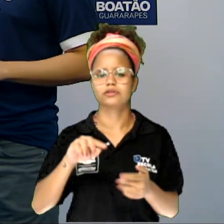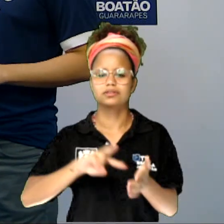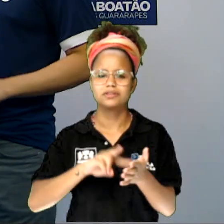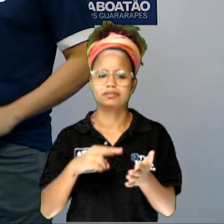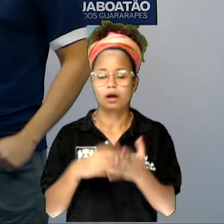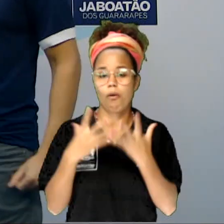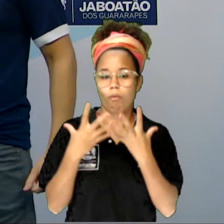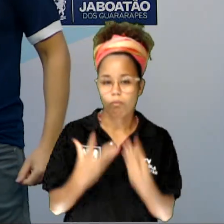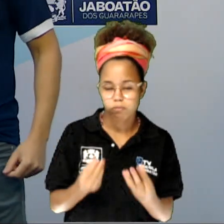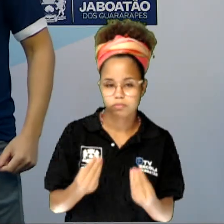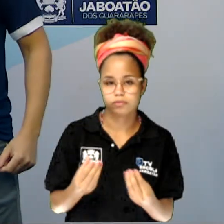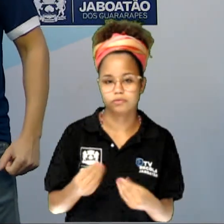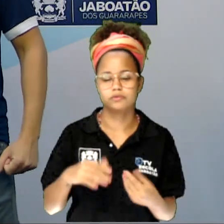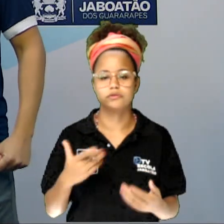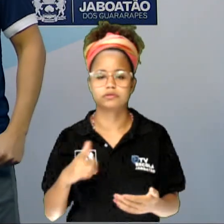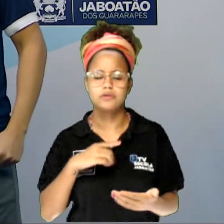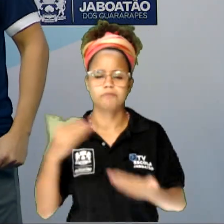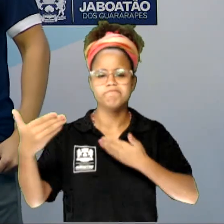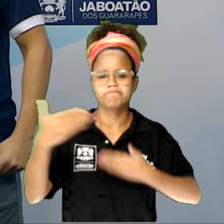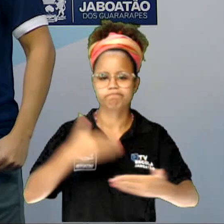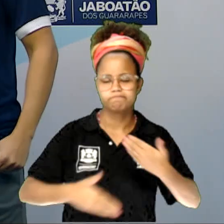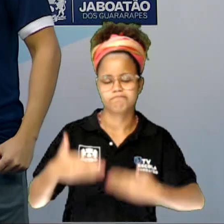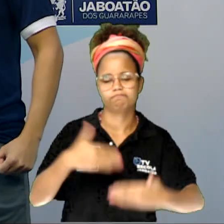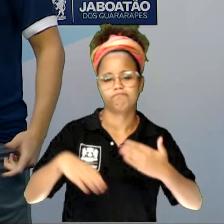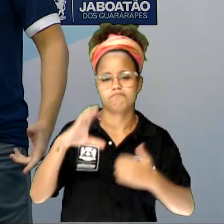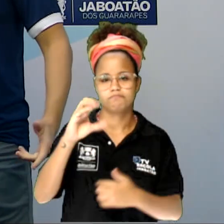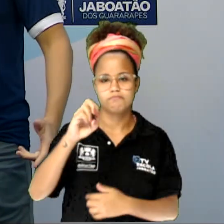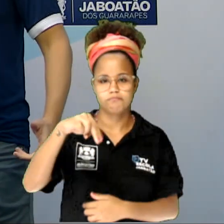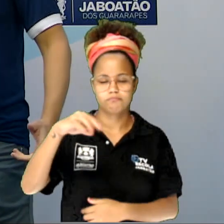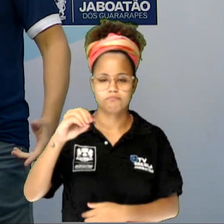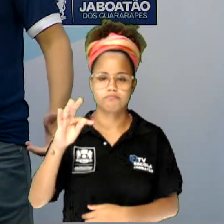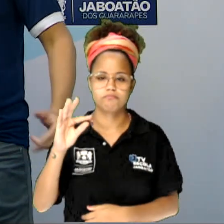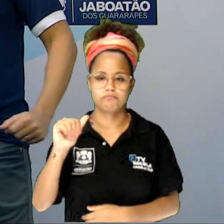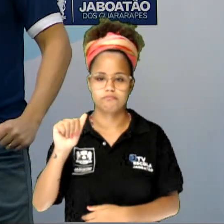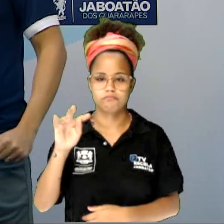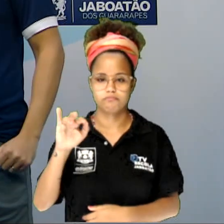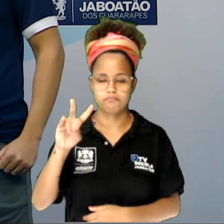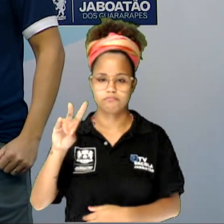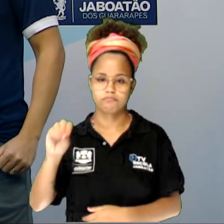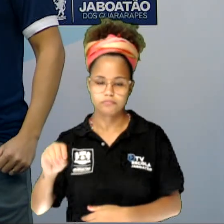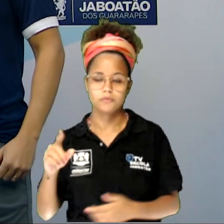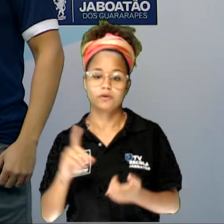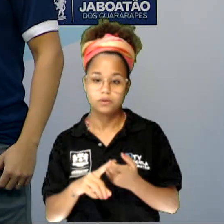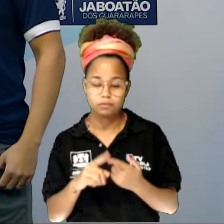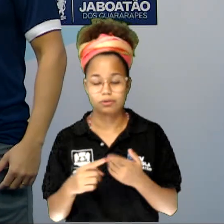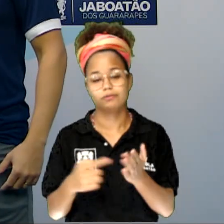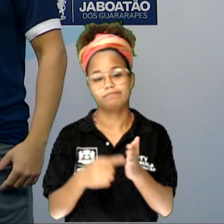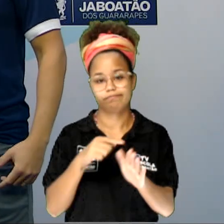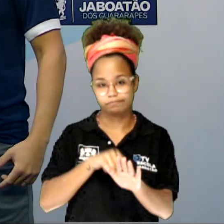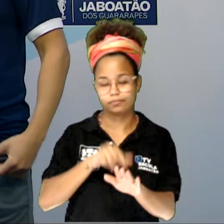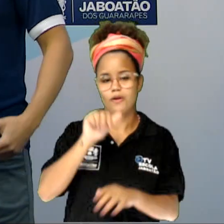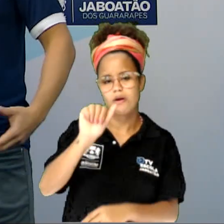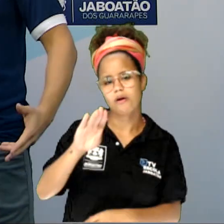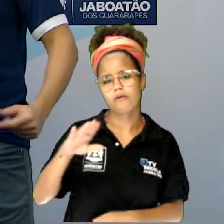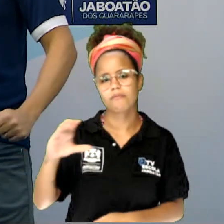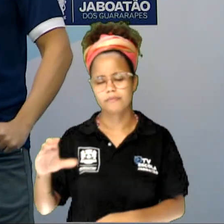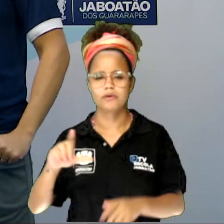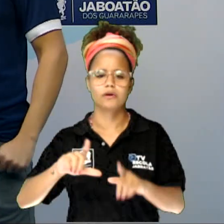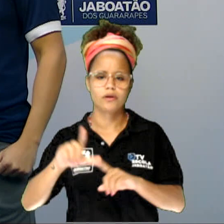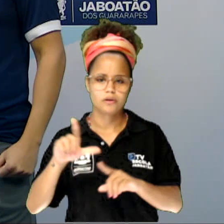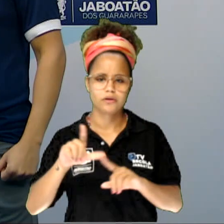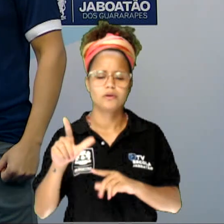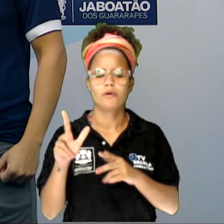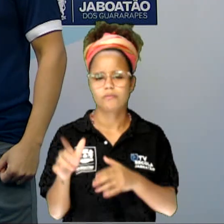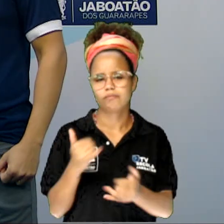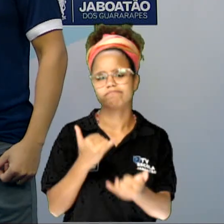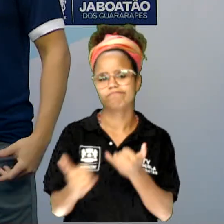disso, ele coloca aqui recursos conotativos, ou seja, conotação é linguagem figurada. Então, A, B e C dizem basicamente a